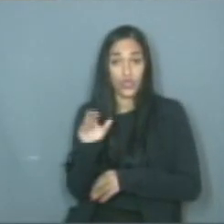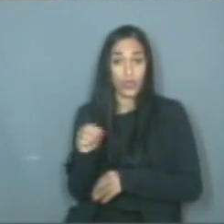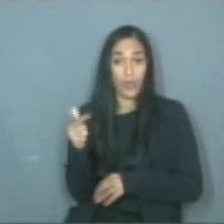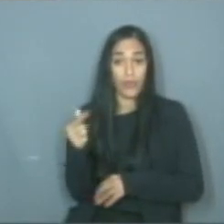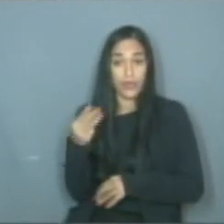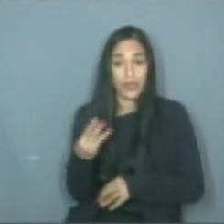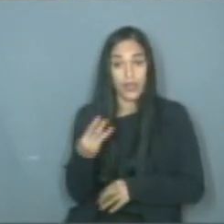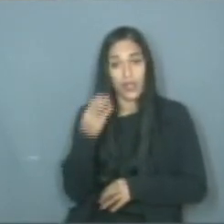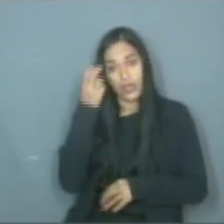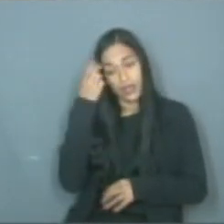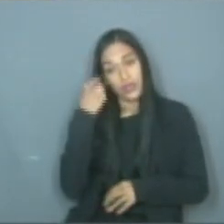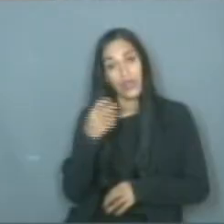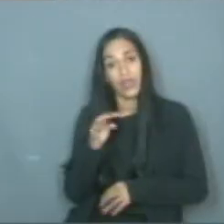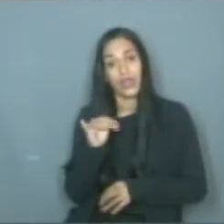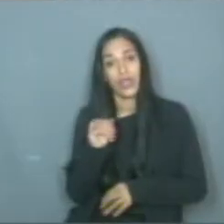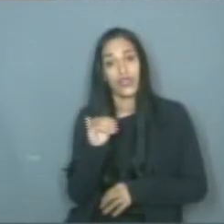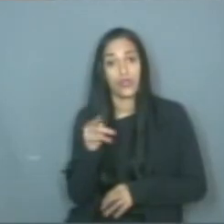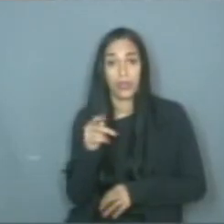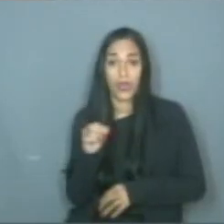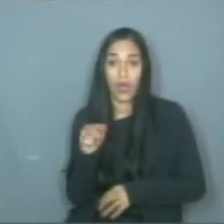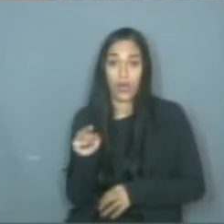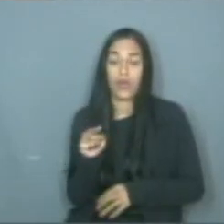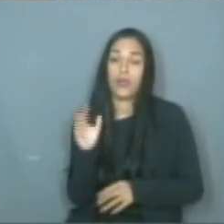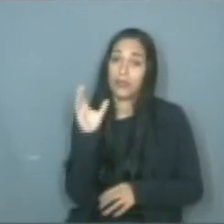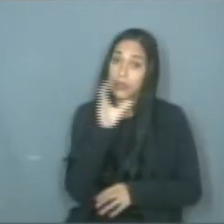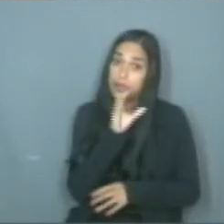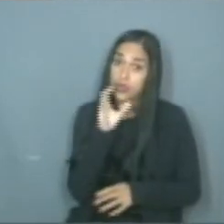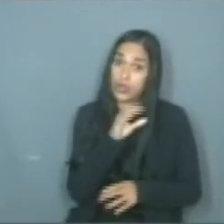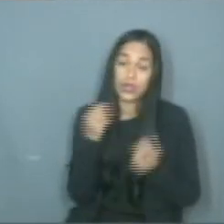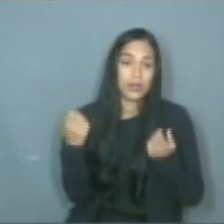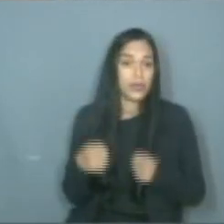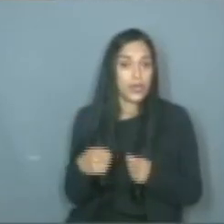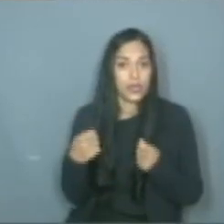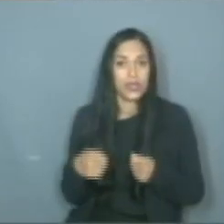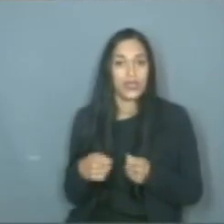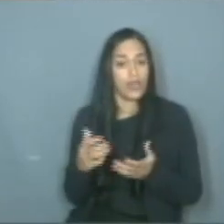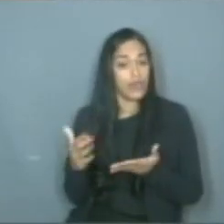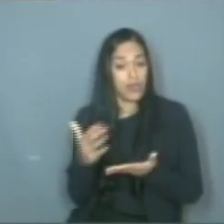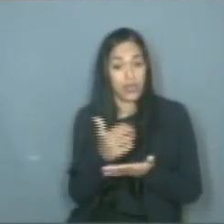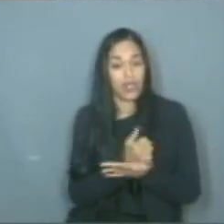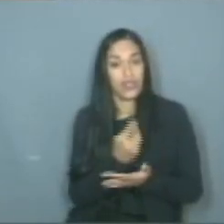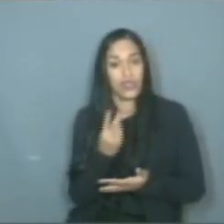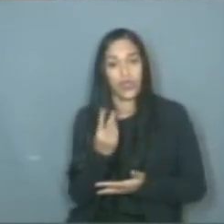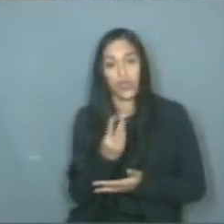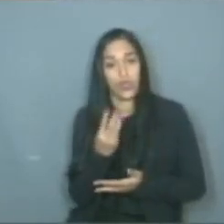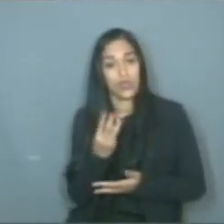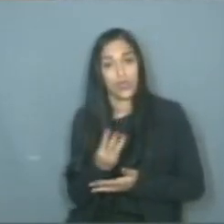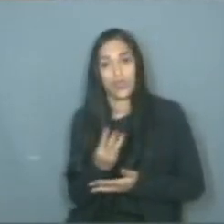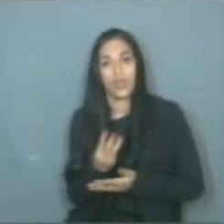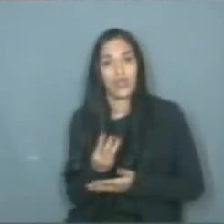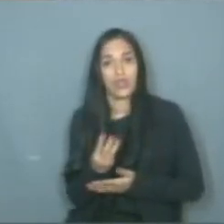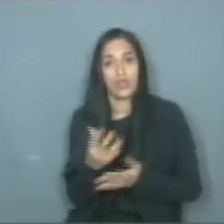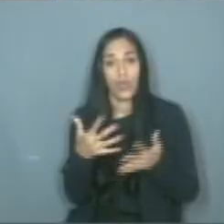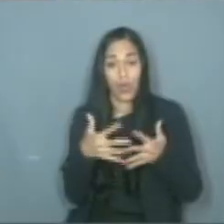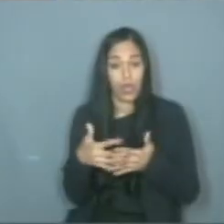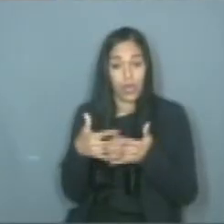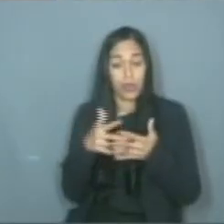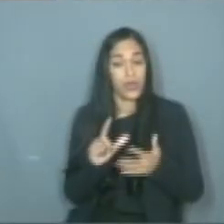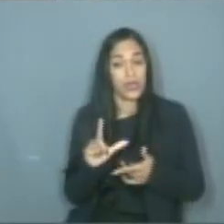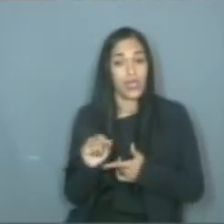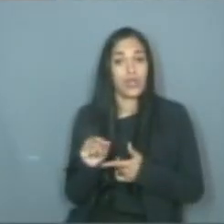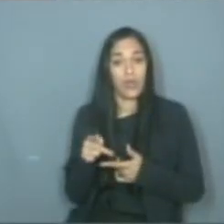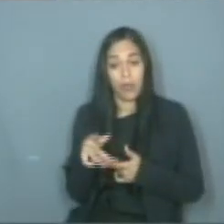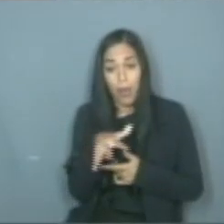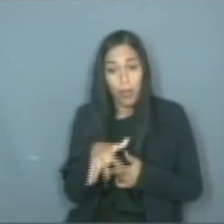de Tegipió, precisa urgente. Nós fizemos a retirada 2 ou foi 3 vezes lá, o caminhão saiu, a população